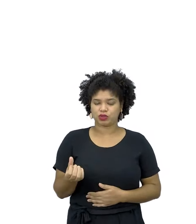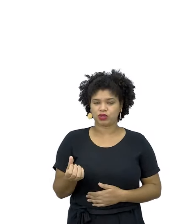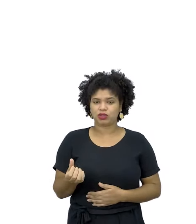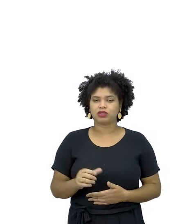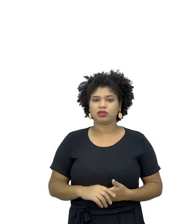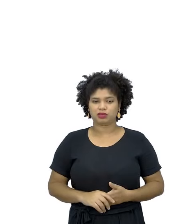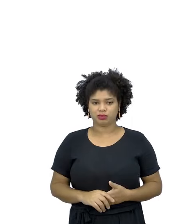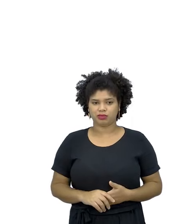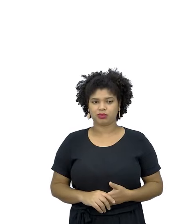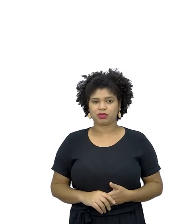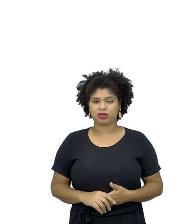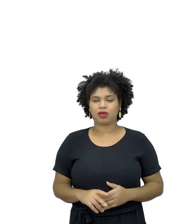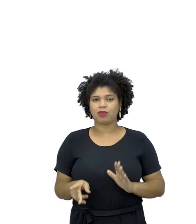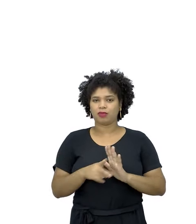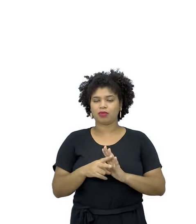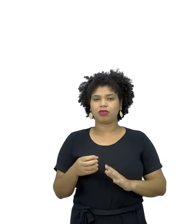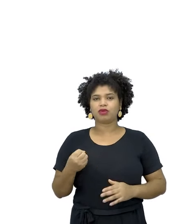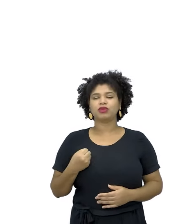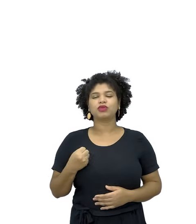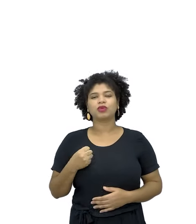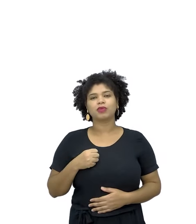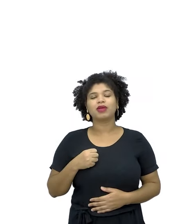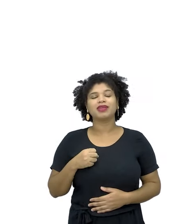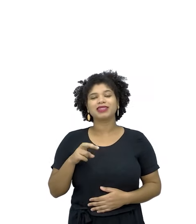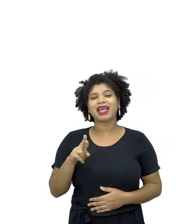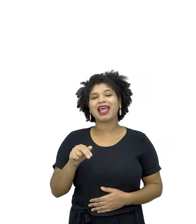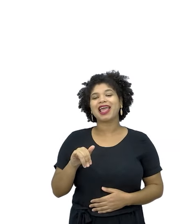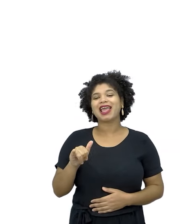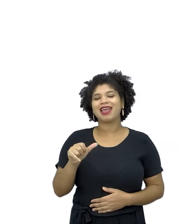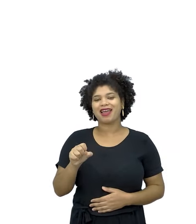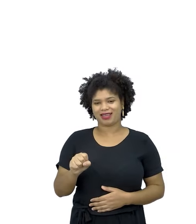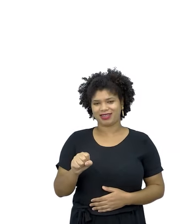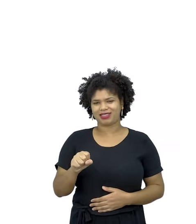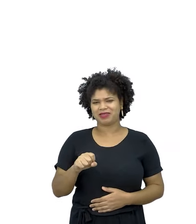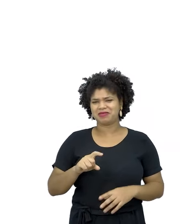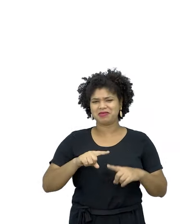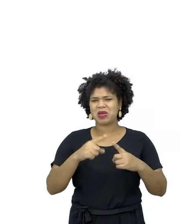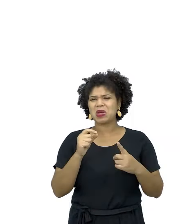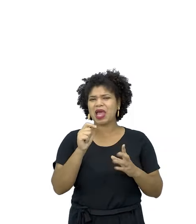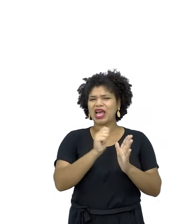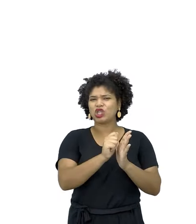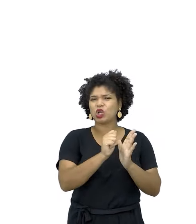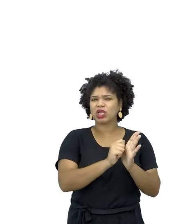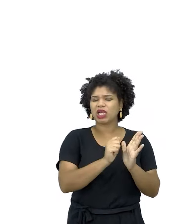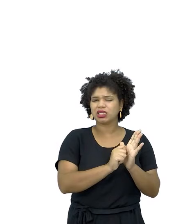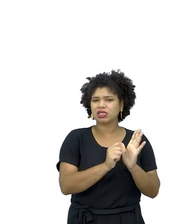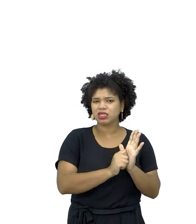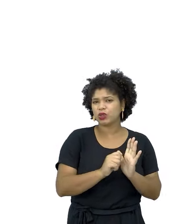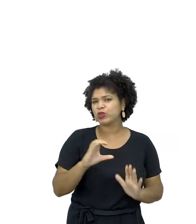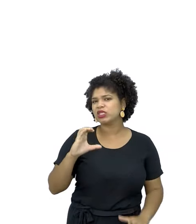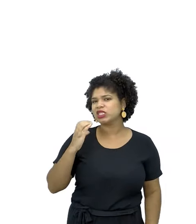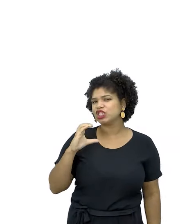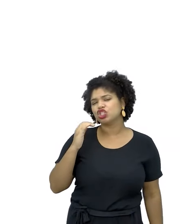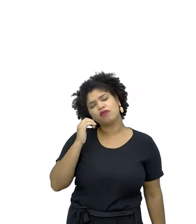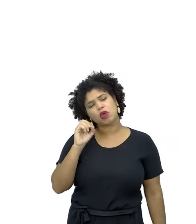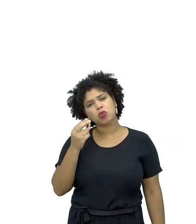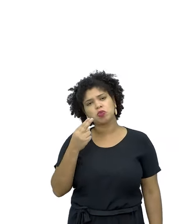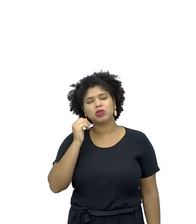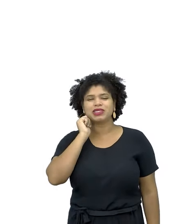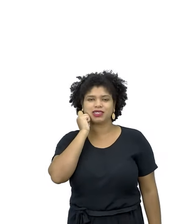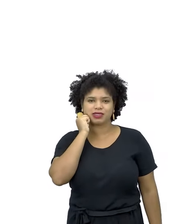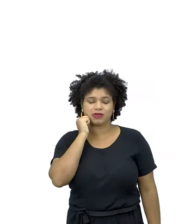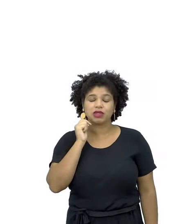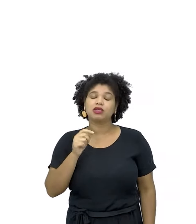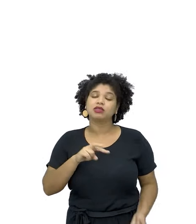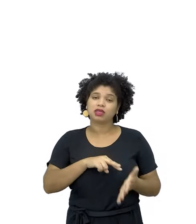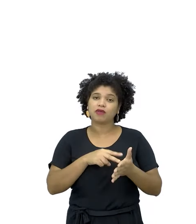gancho dos números reais para nós, vem a anotação científica. O que é a anotação científica? Na verdade, é você escrever um número usando o